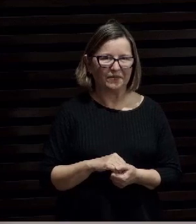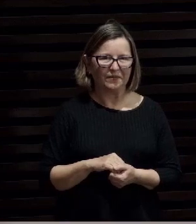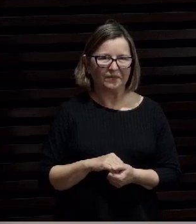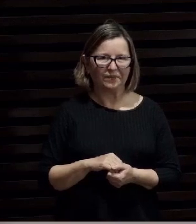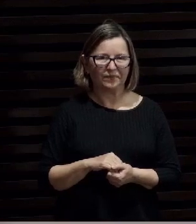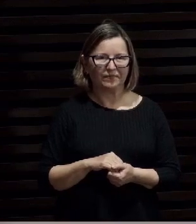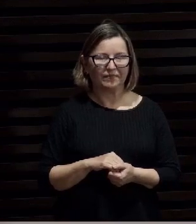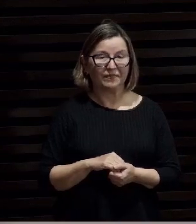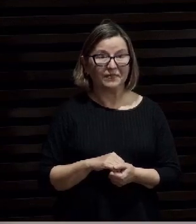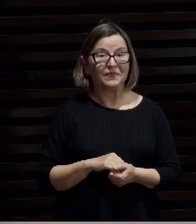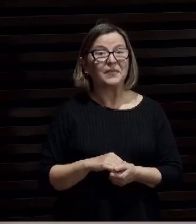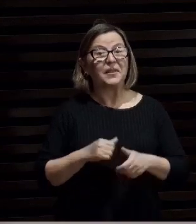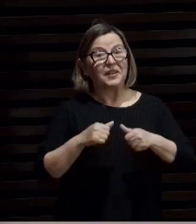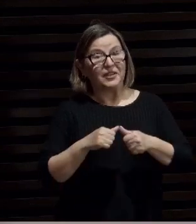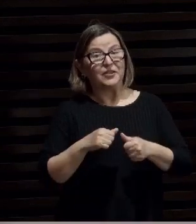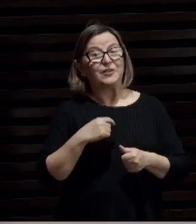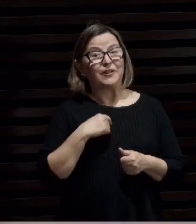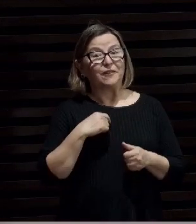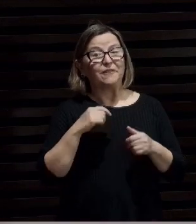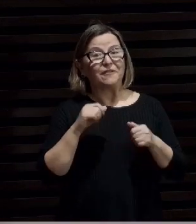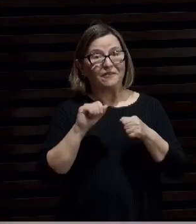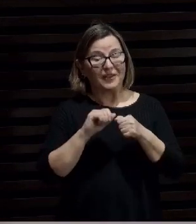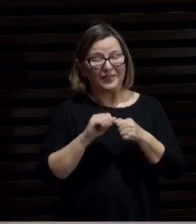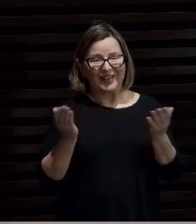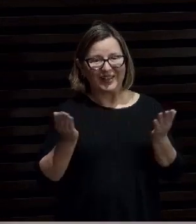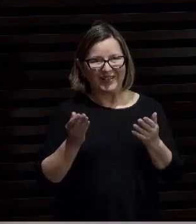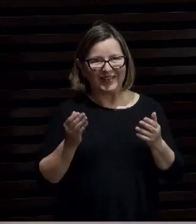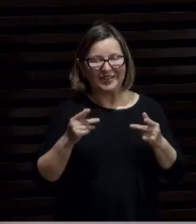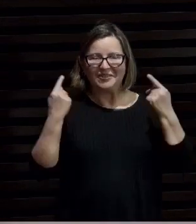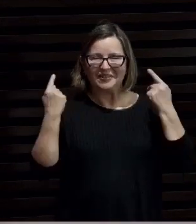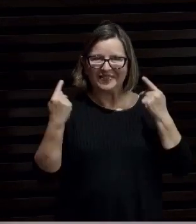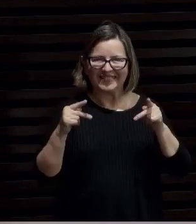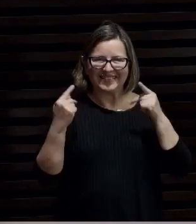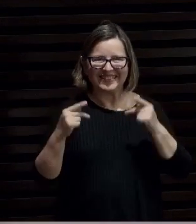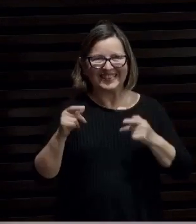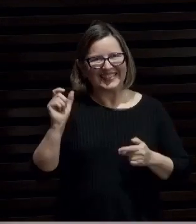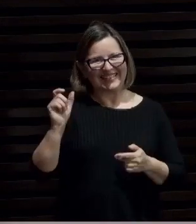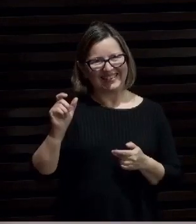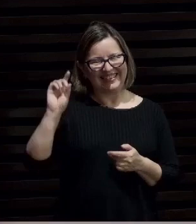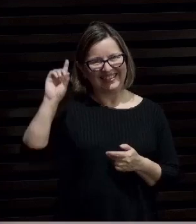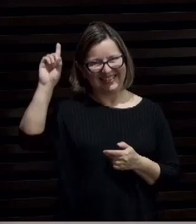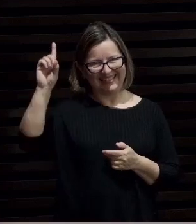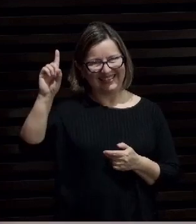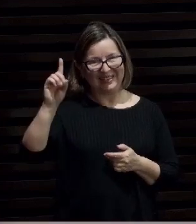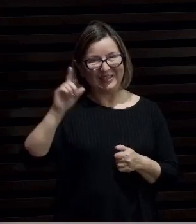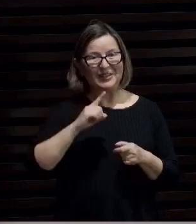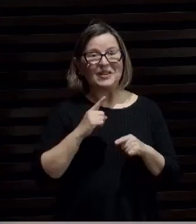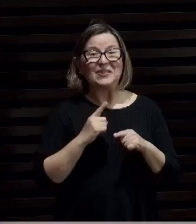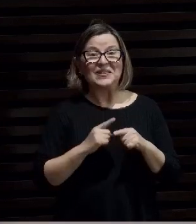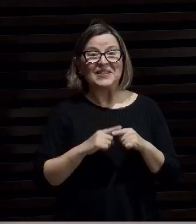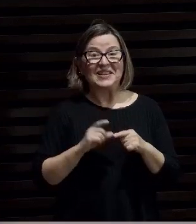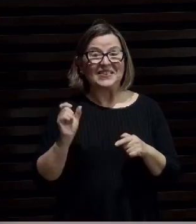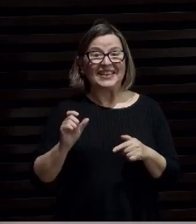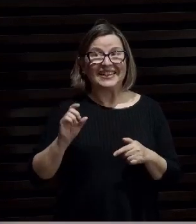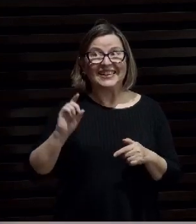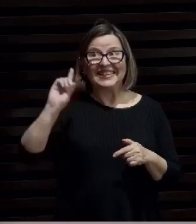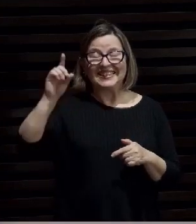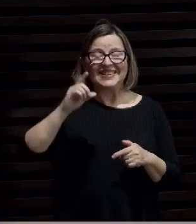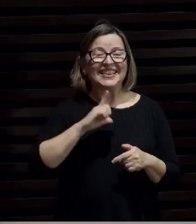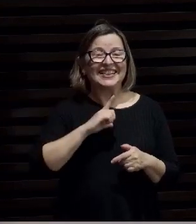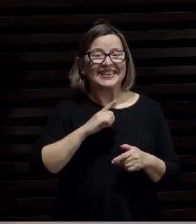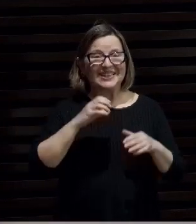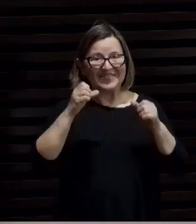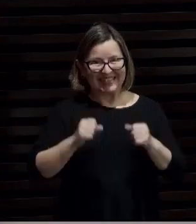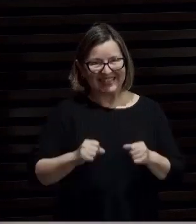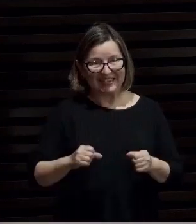É o que eu estou fazendo aqui, meus amados. Pregando a palavra. Porque ela tem poder. O mundo